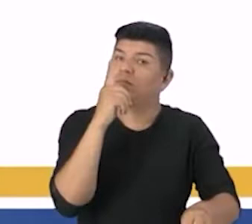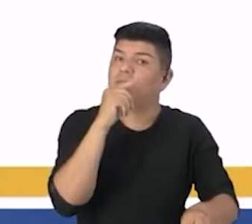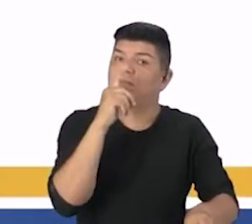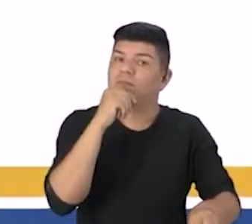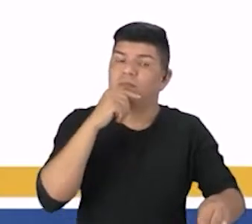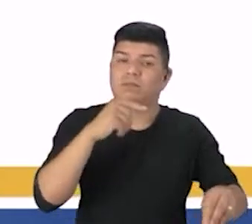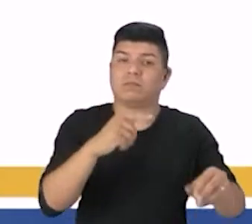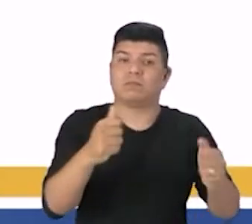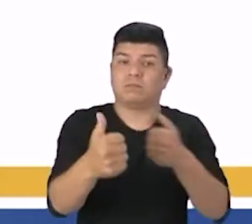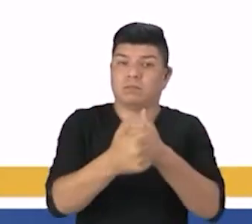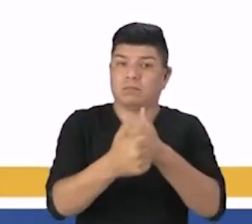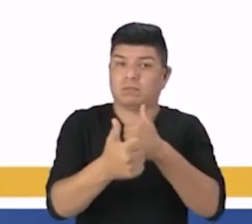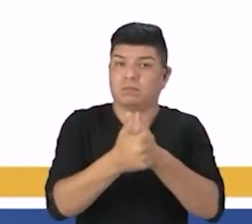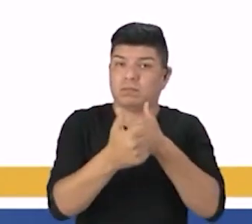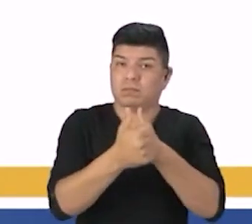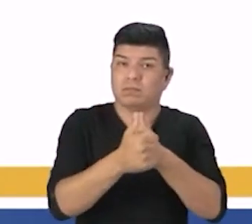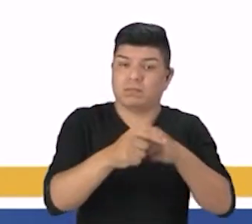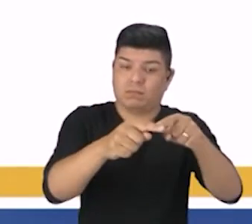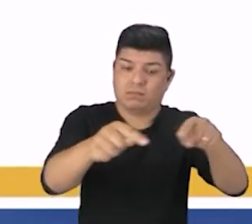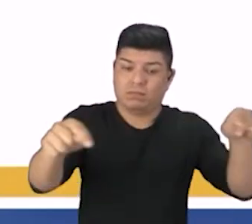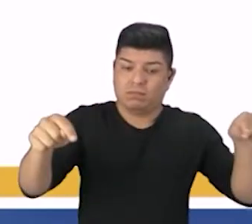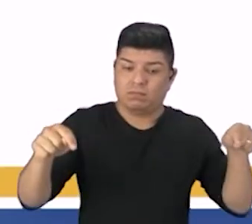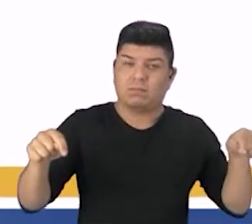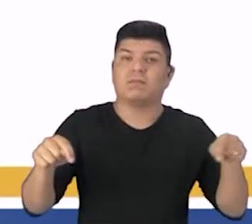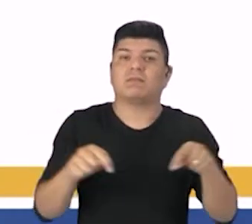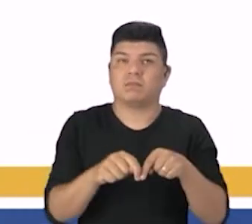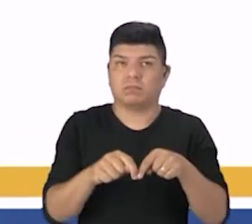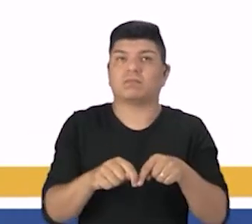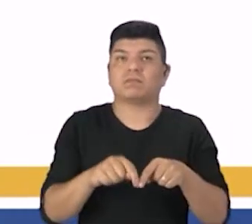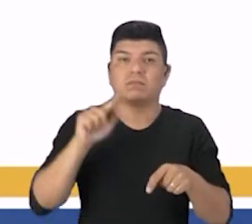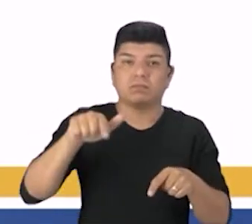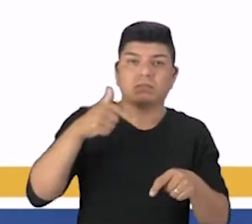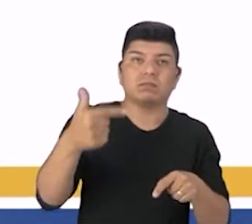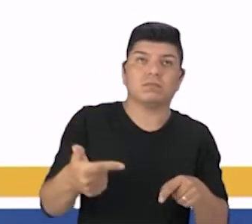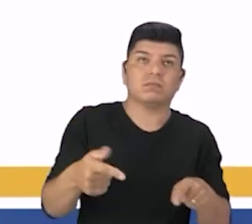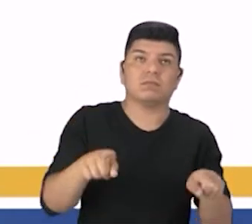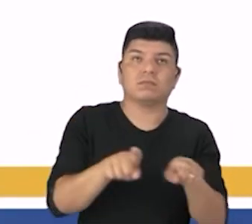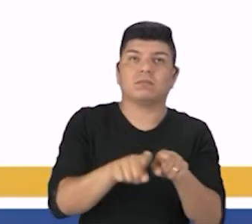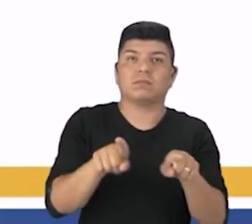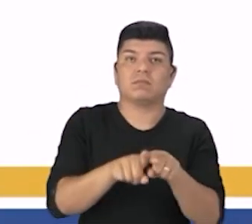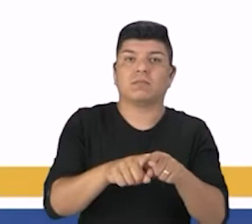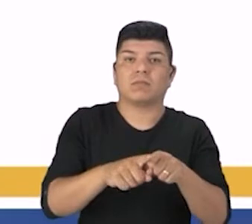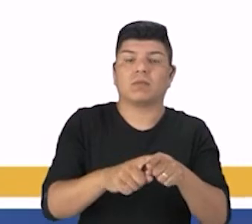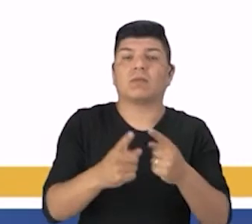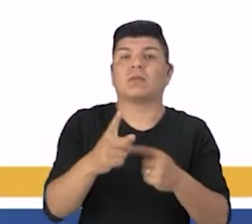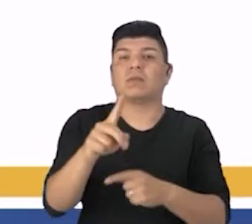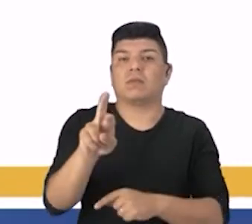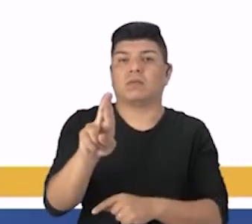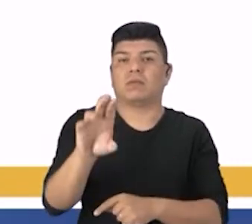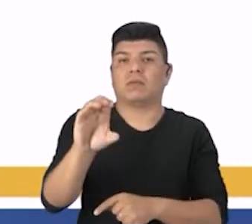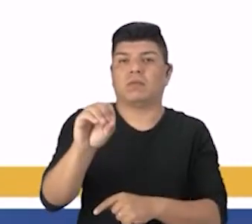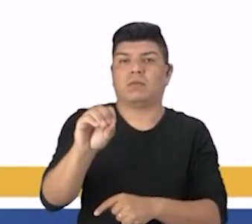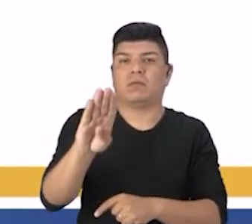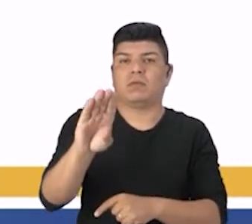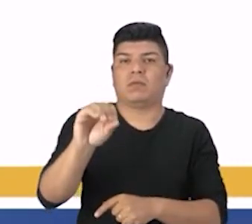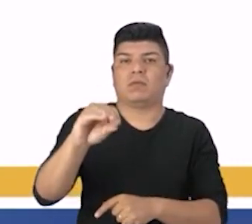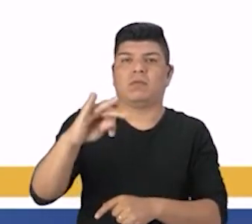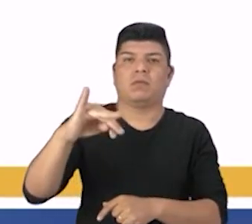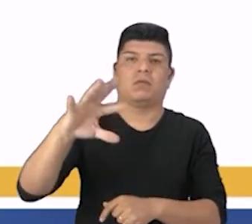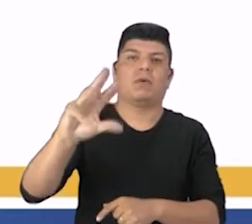águas que estão no entorno da área produtiva uma outra coisa é a robótica na agricultura olha só que interessante